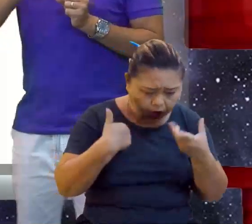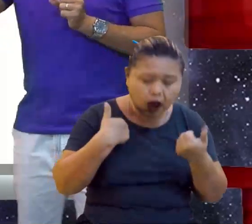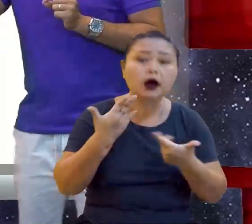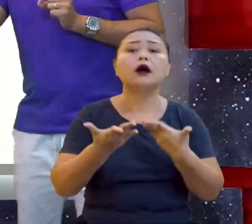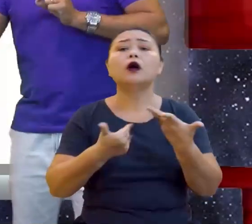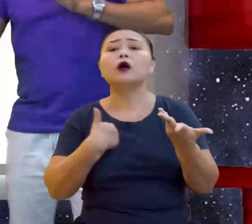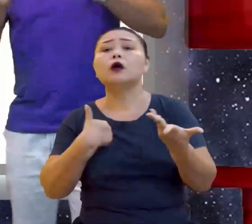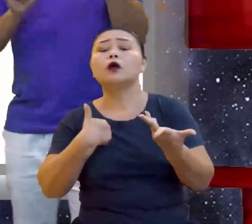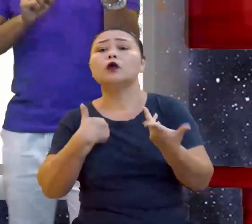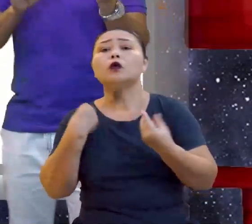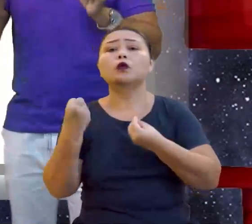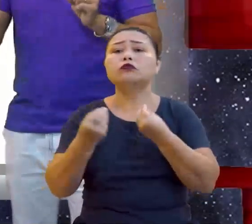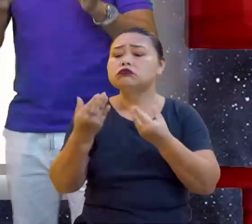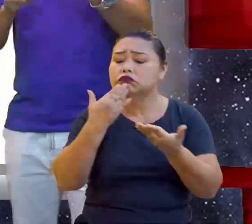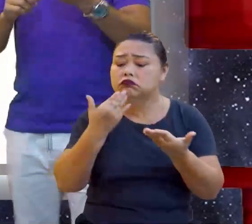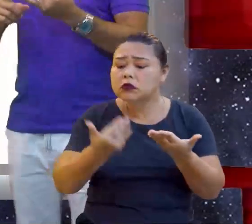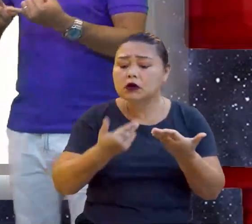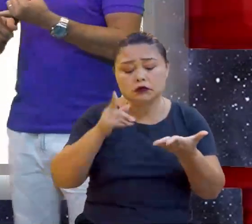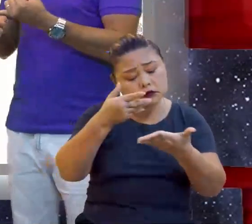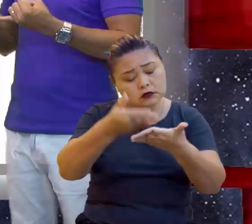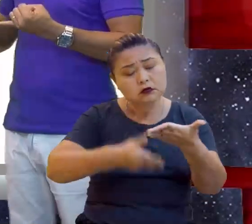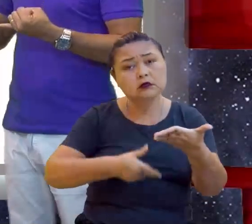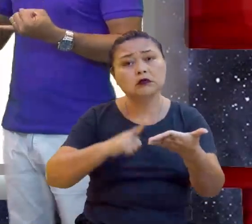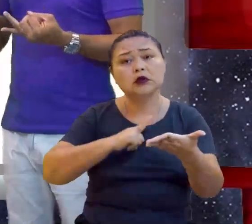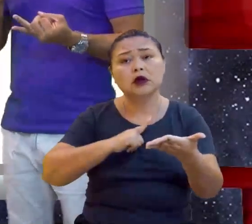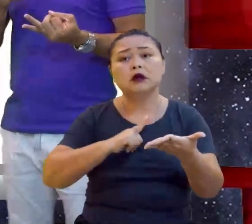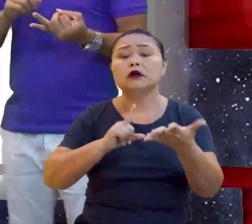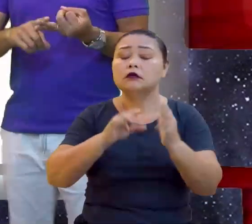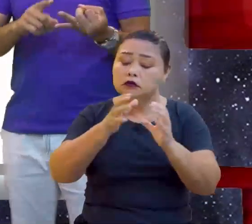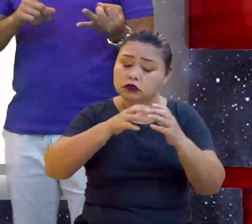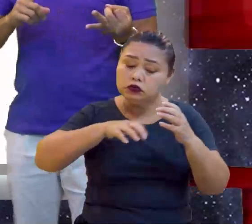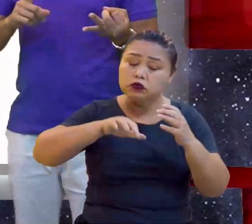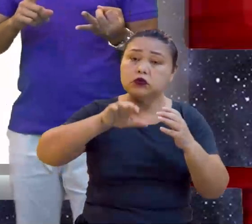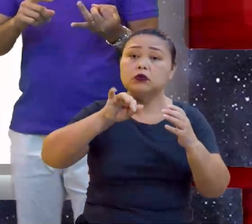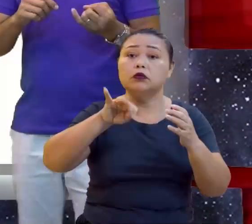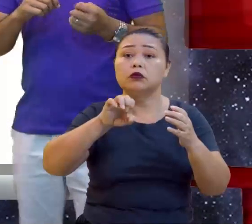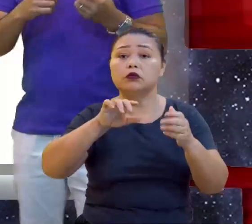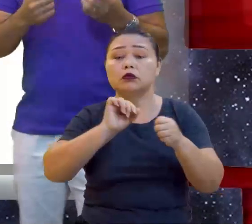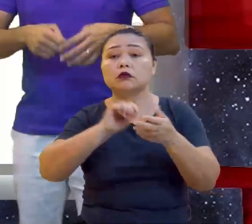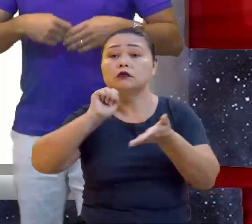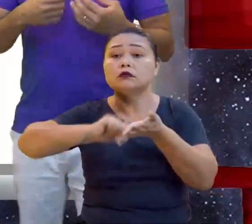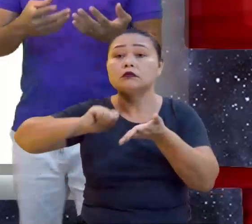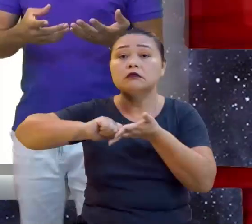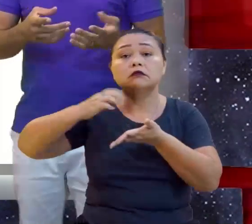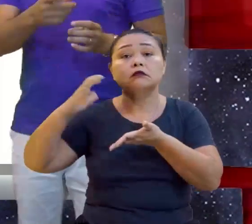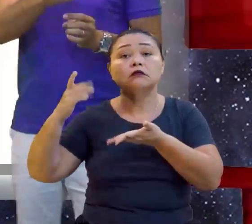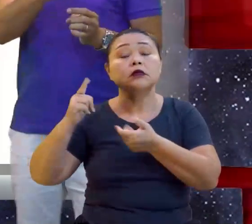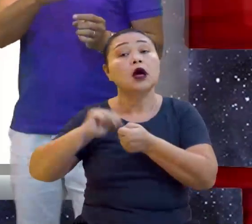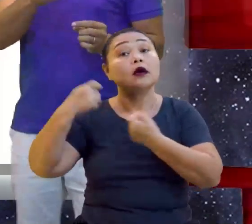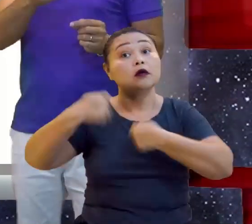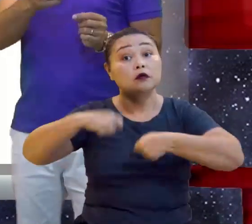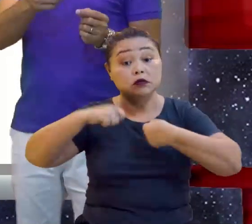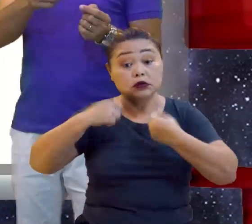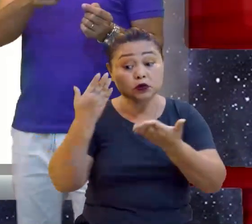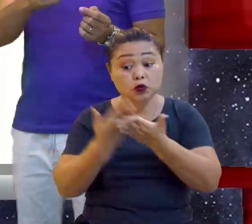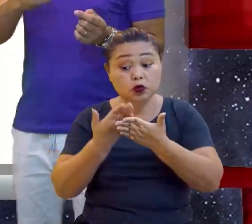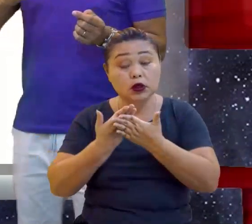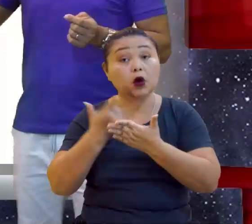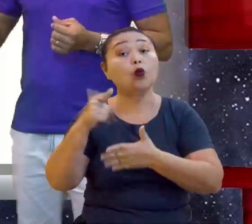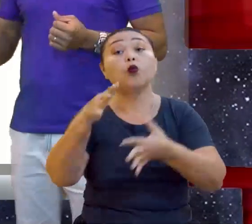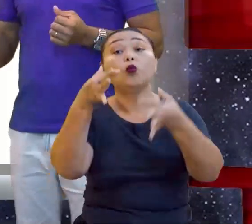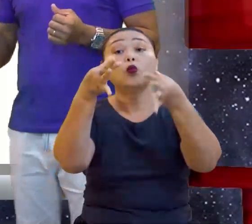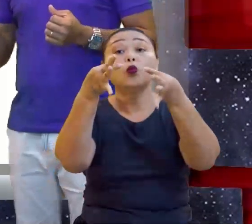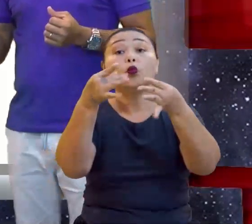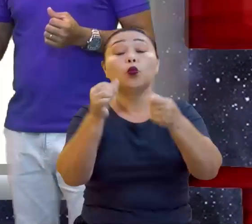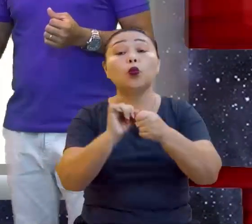foram os comandos que ele deu na questão. Ele falou de esfera, notação científica. Eu preciso estudar isso. Outro detalhe, ele falou